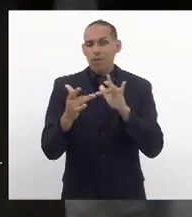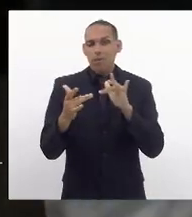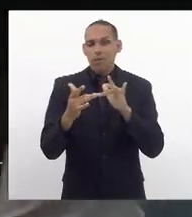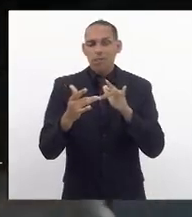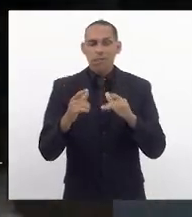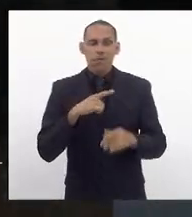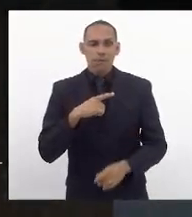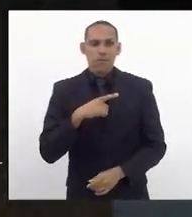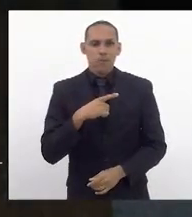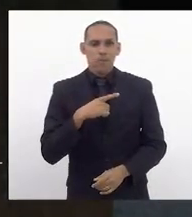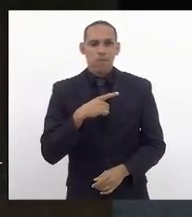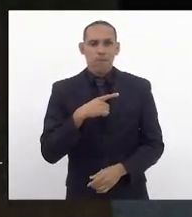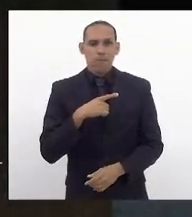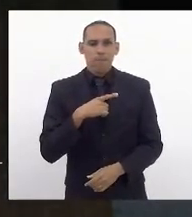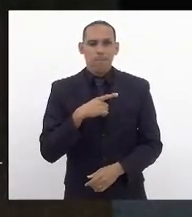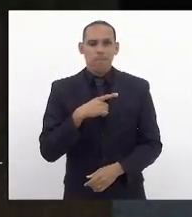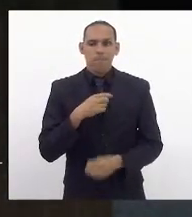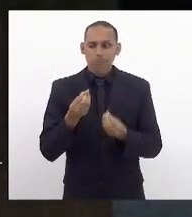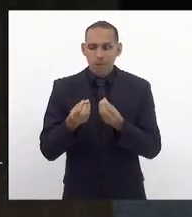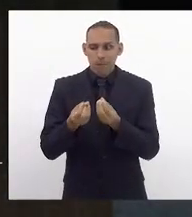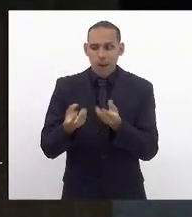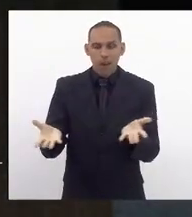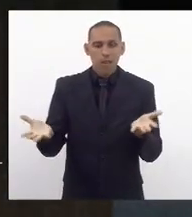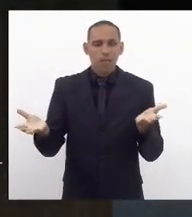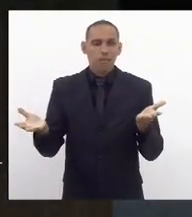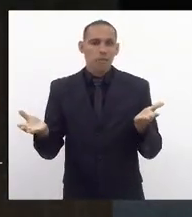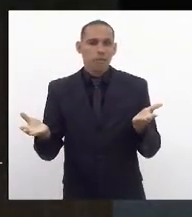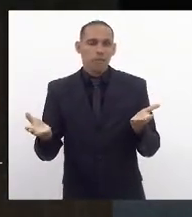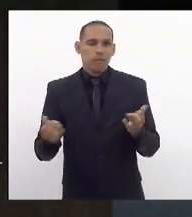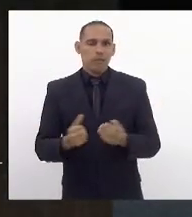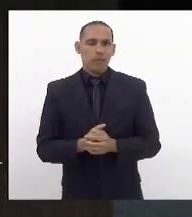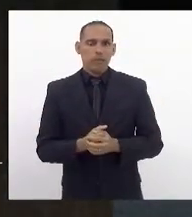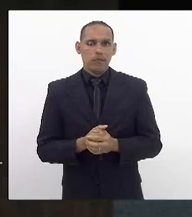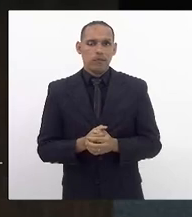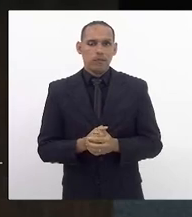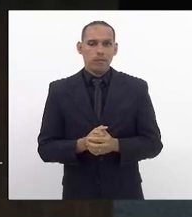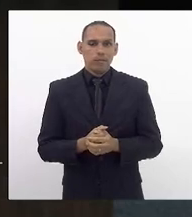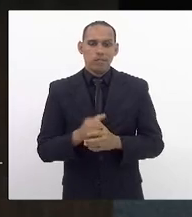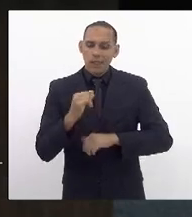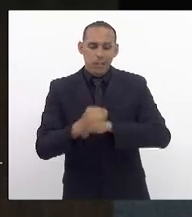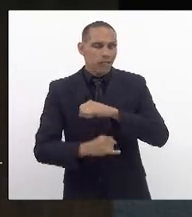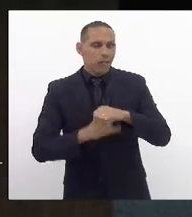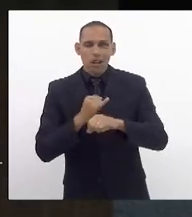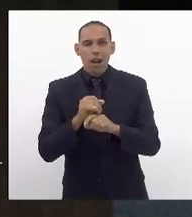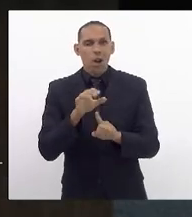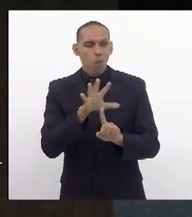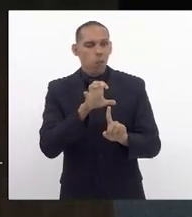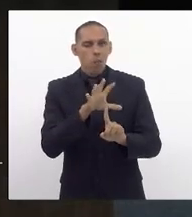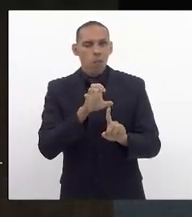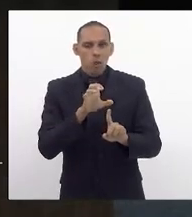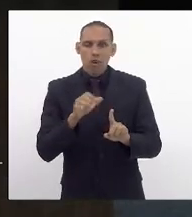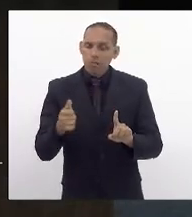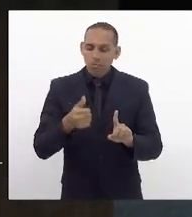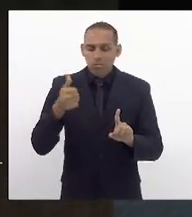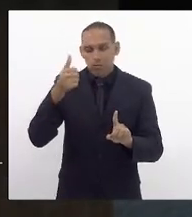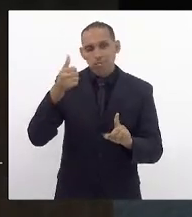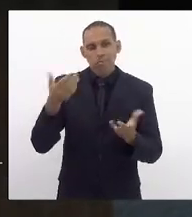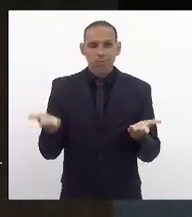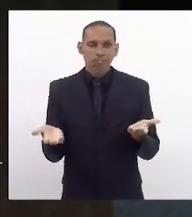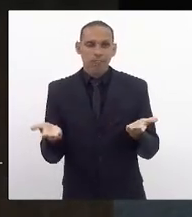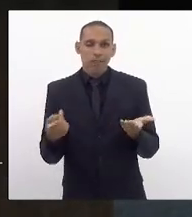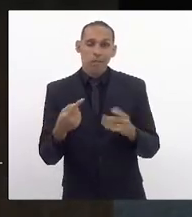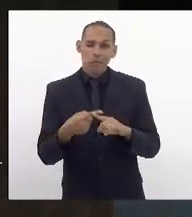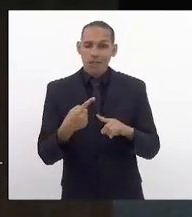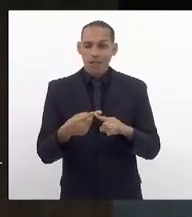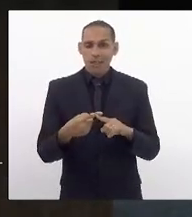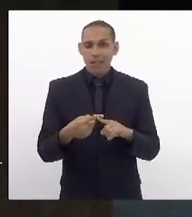conectividade, garantida para elas o sinal, a qualidade do sinal, né? Porque